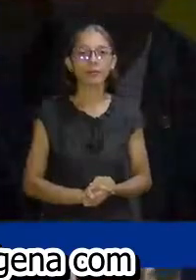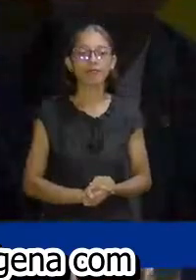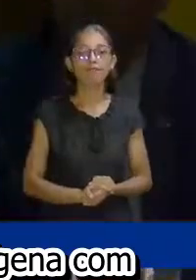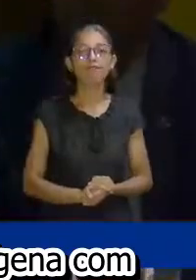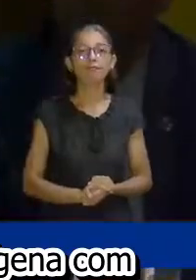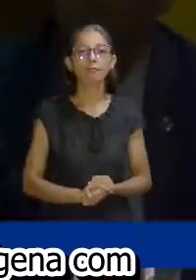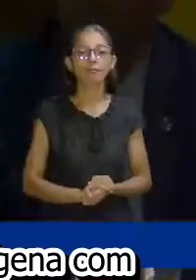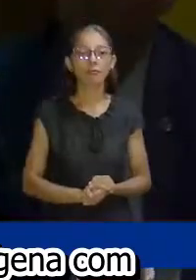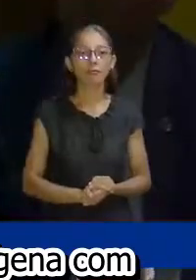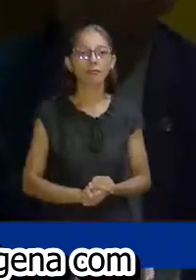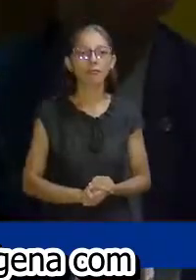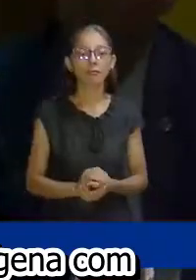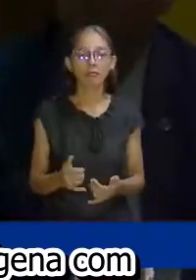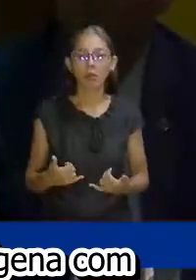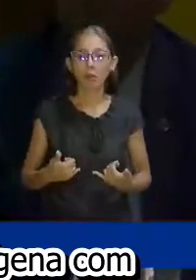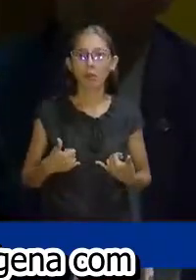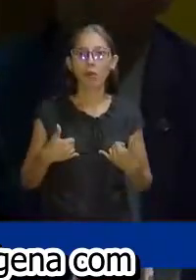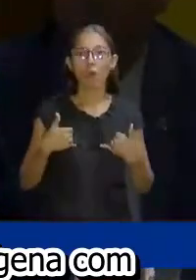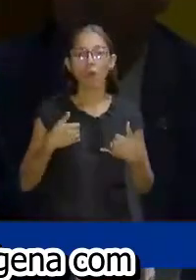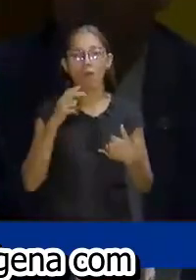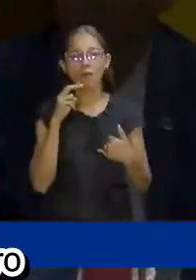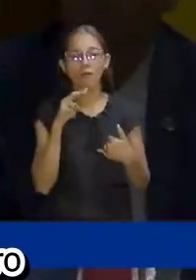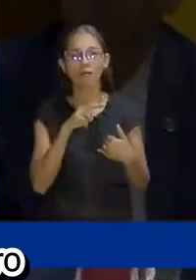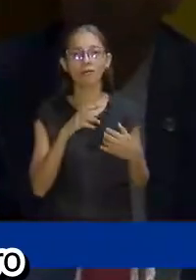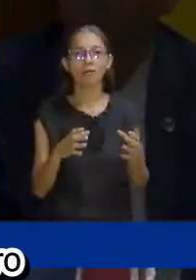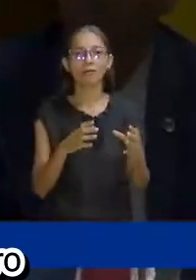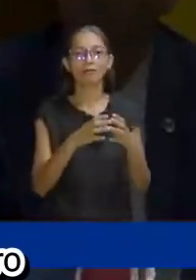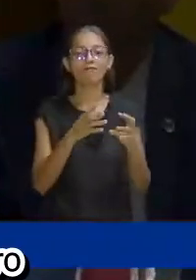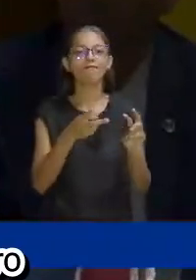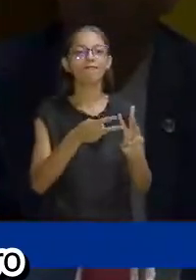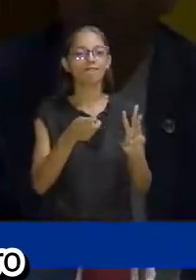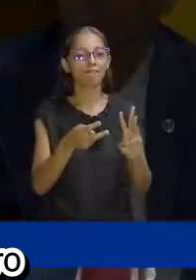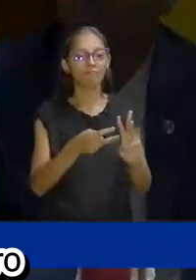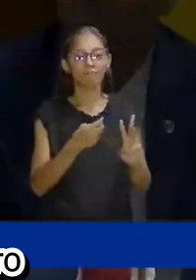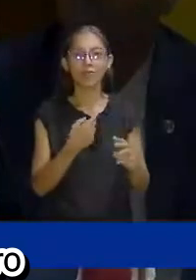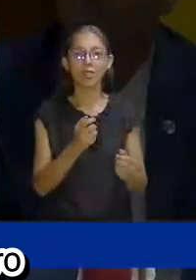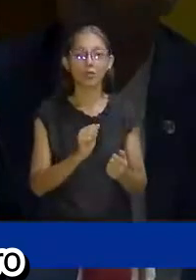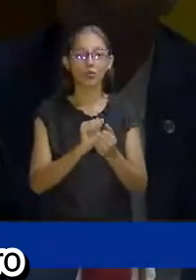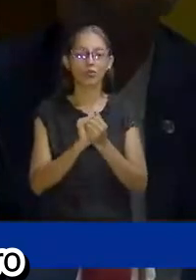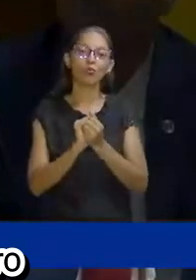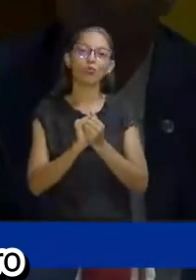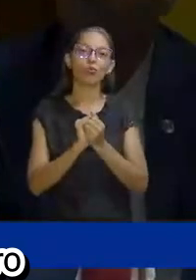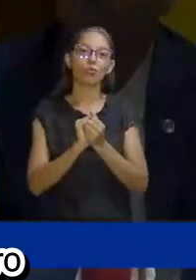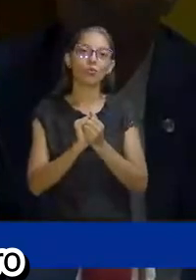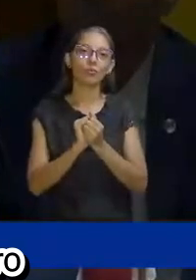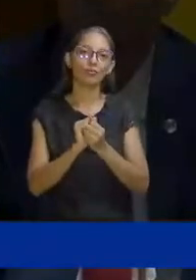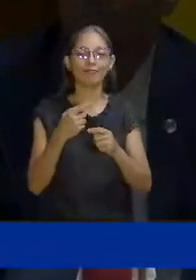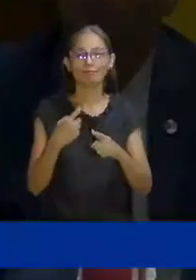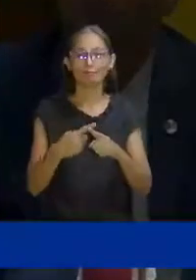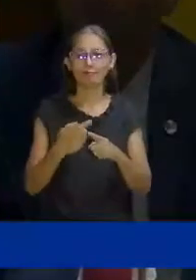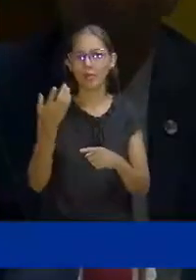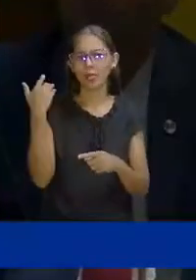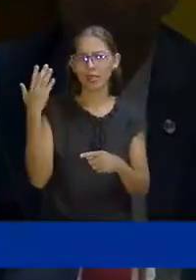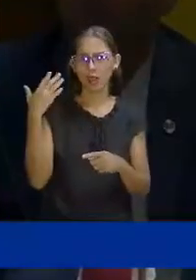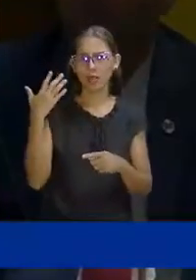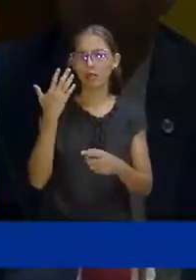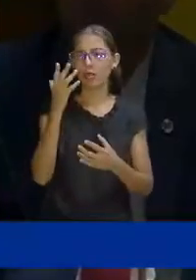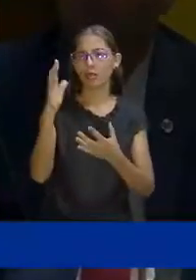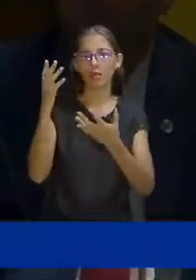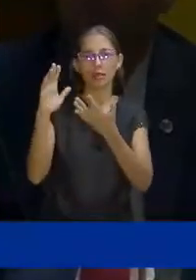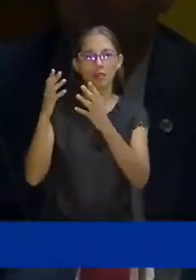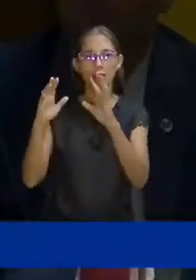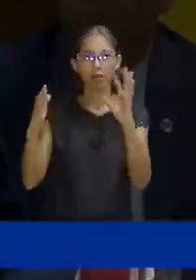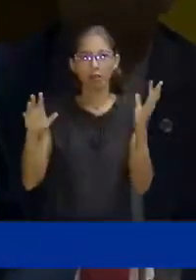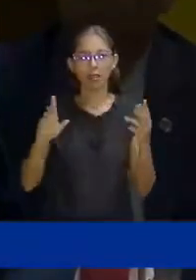É com muito orgulho que eu vejo essa comunidade indígena com a gente, porque, pessoal, nós pisamos por dentro da floresta e